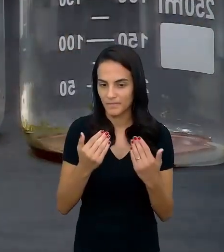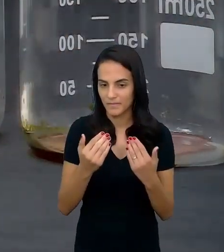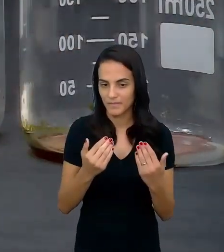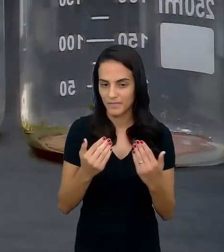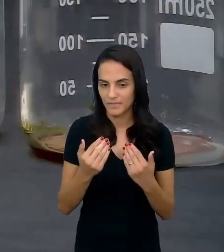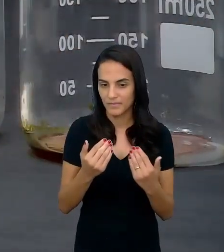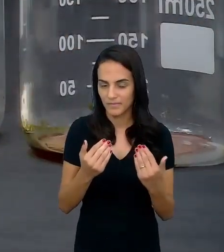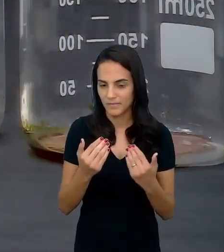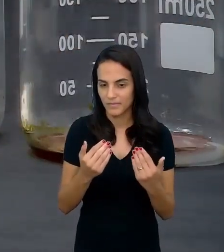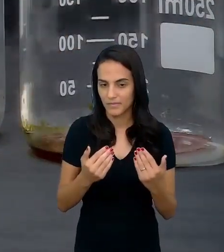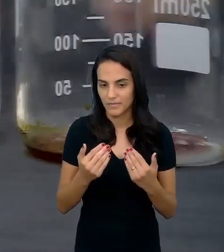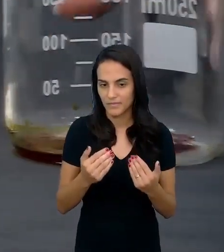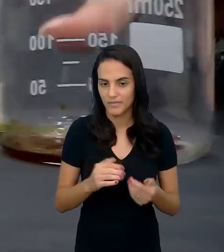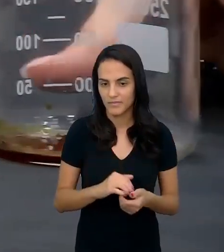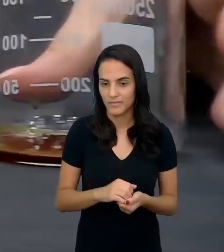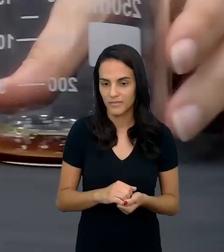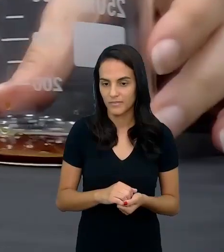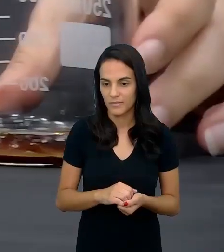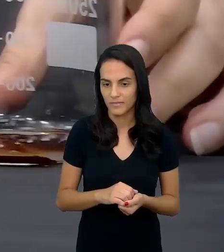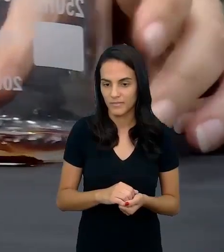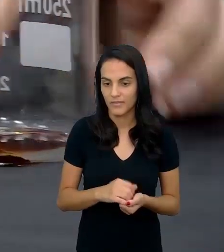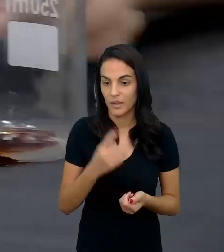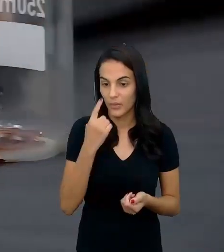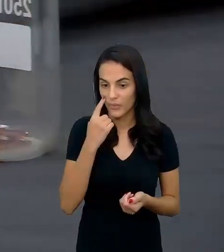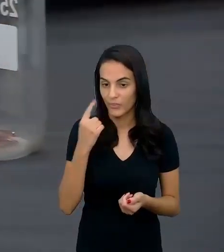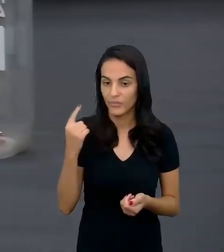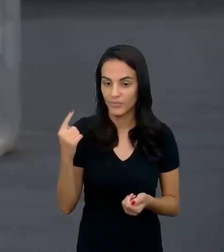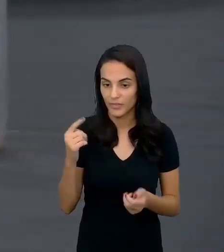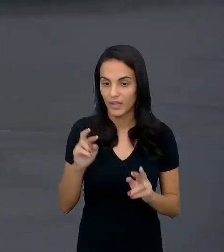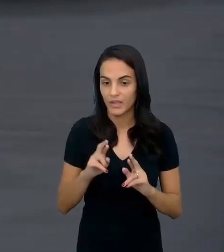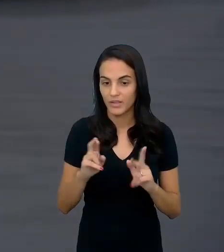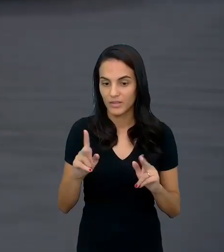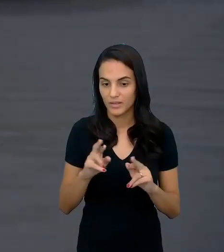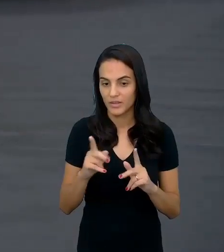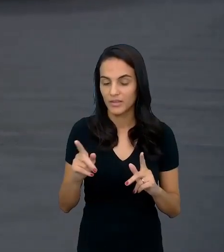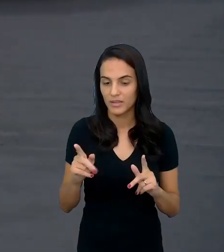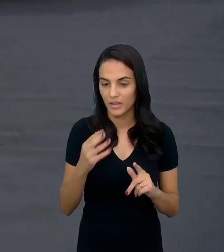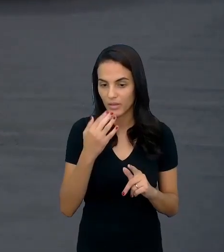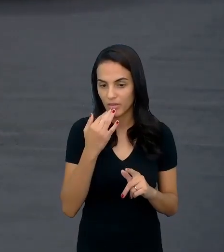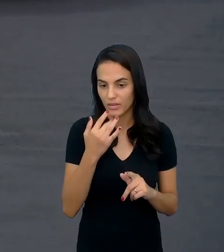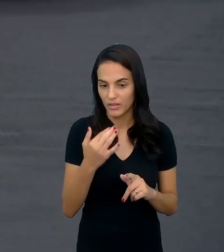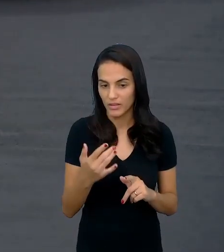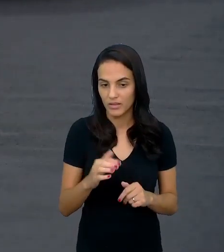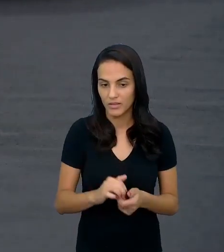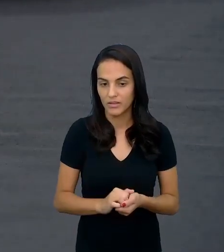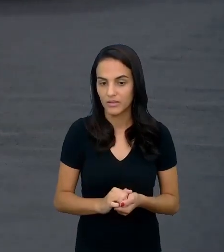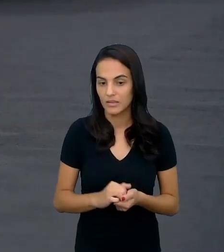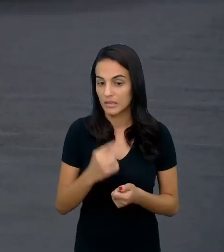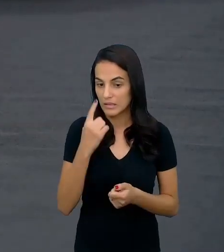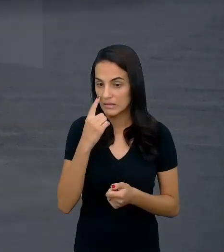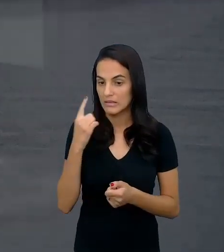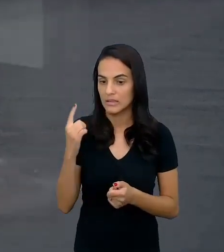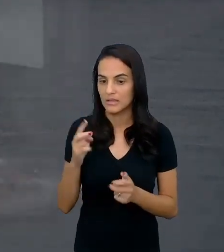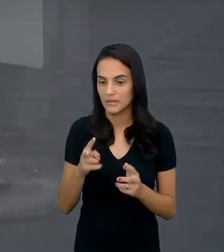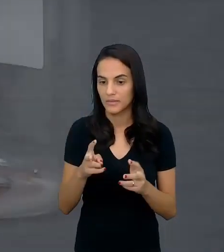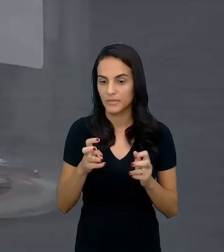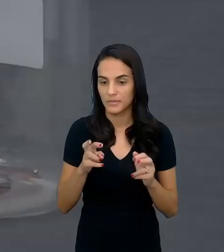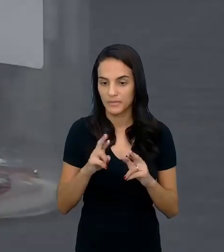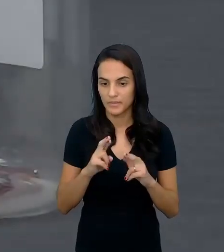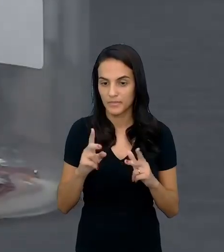com o nosso grupo controle, né? Olha só a diferença na coloração. Observe essa